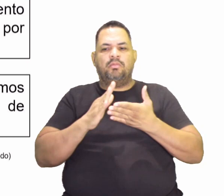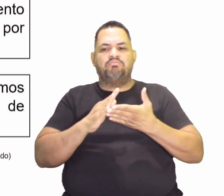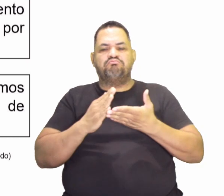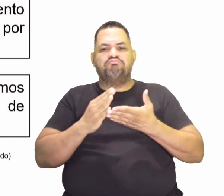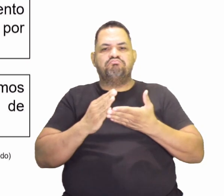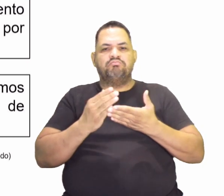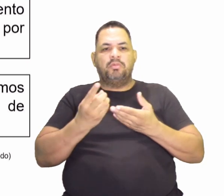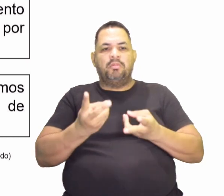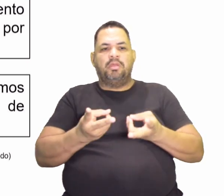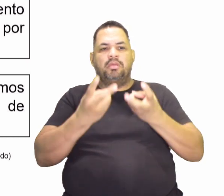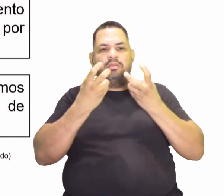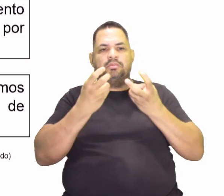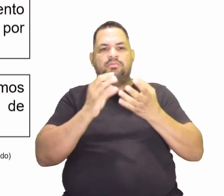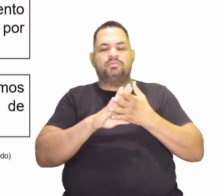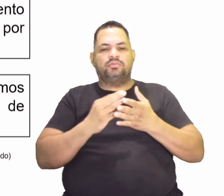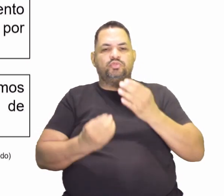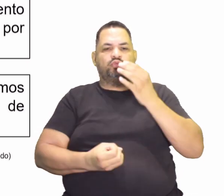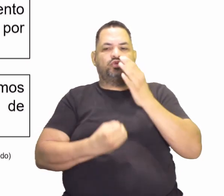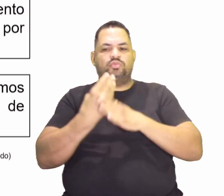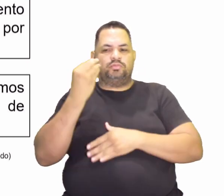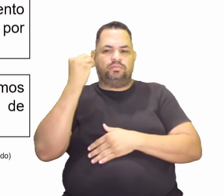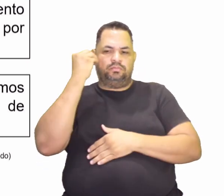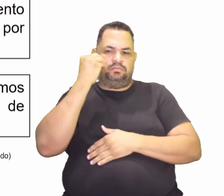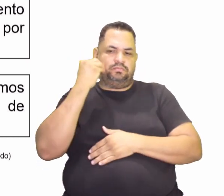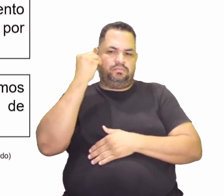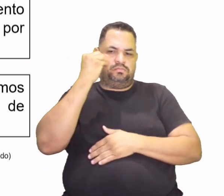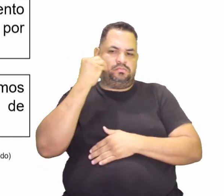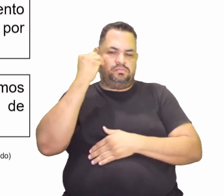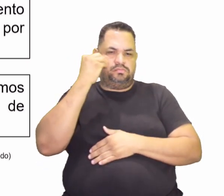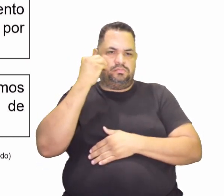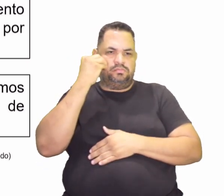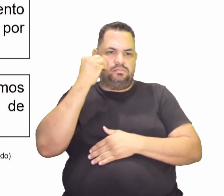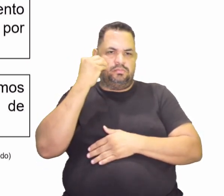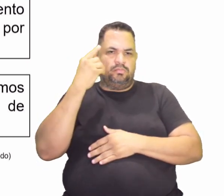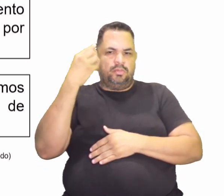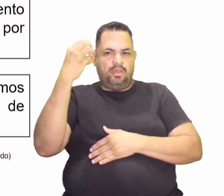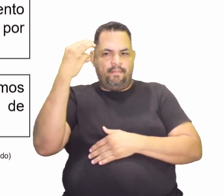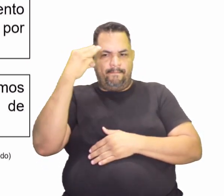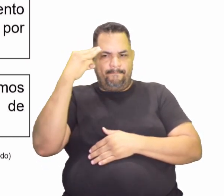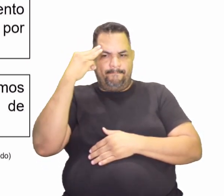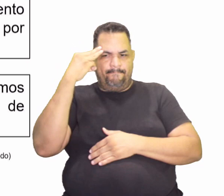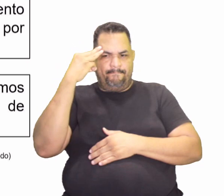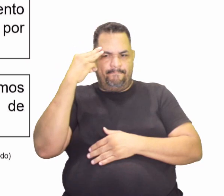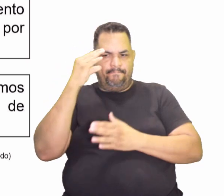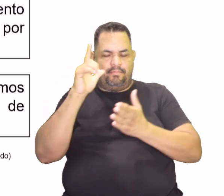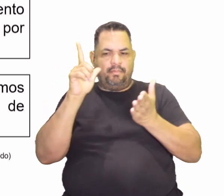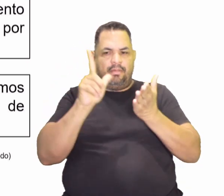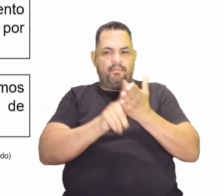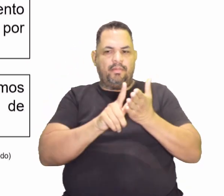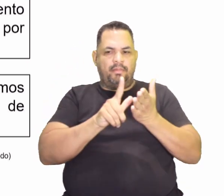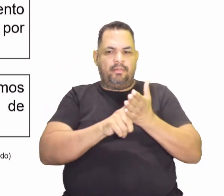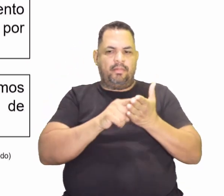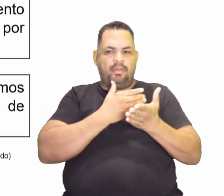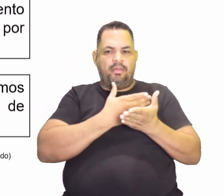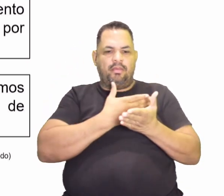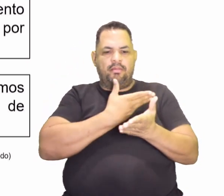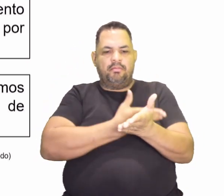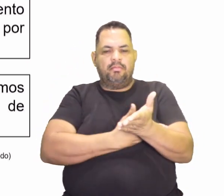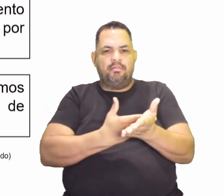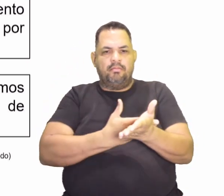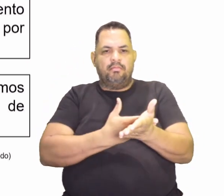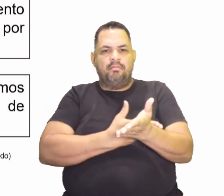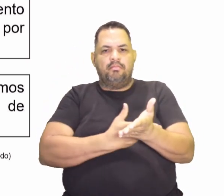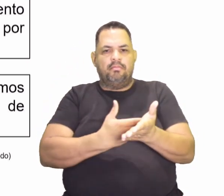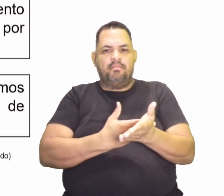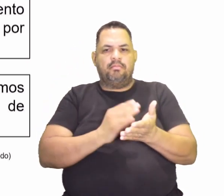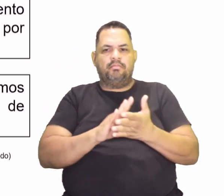abordamos, recebemos da experiência. Então, a mente é como uma folha em branco, uma tábula rasa. Nós estudamos isso aqui